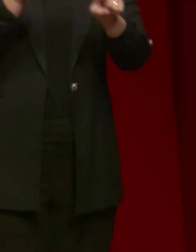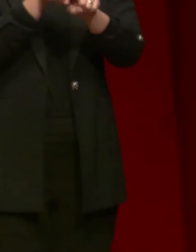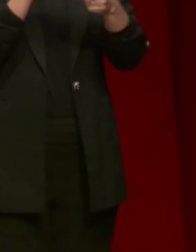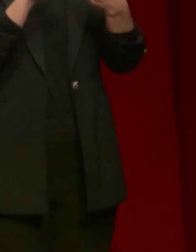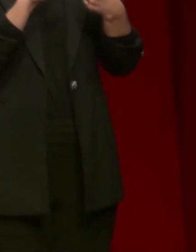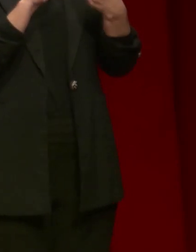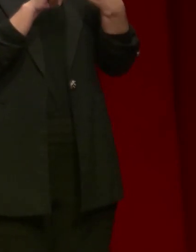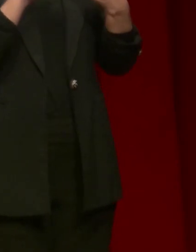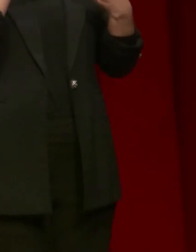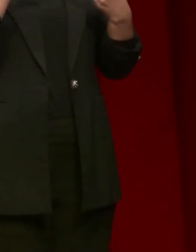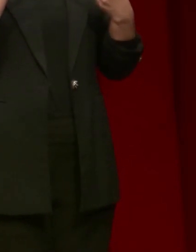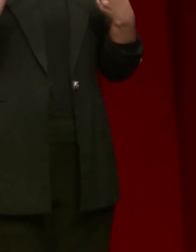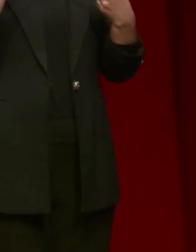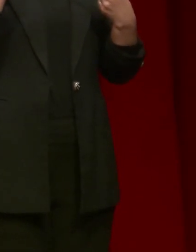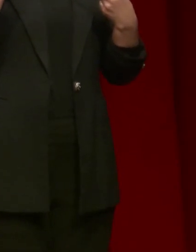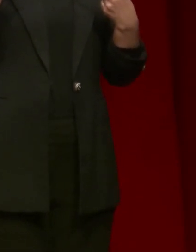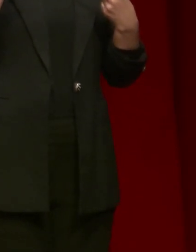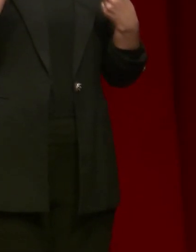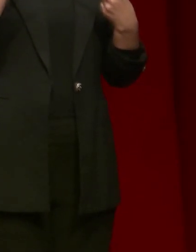também? Claudinha?